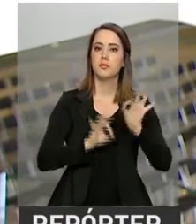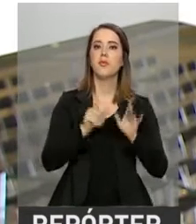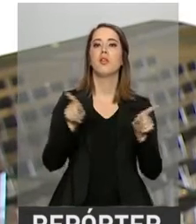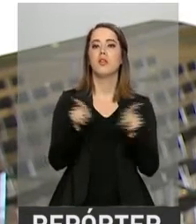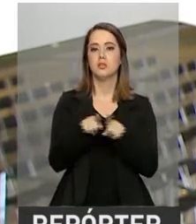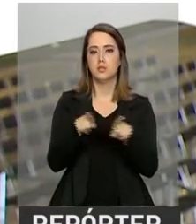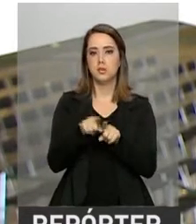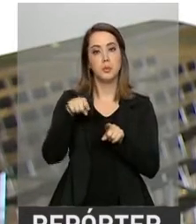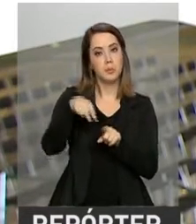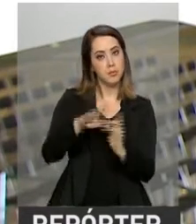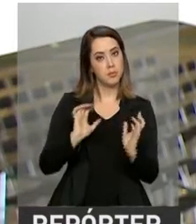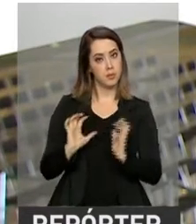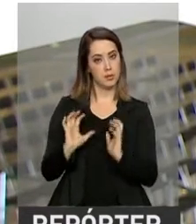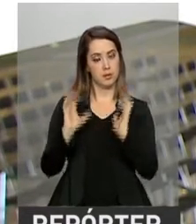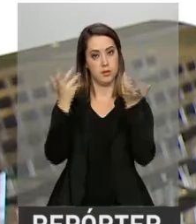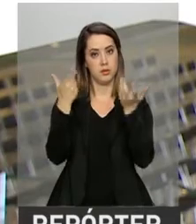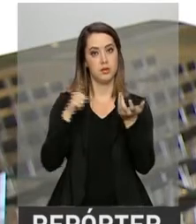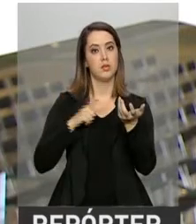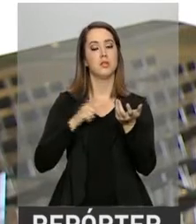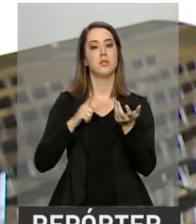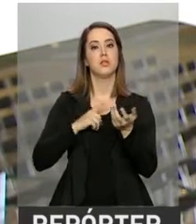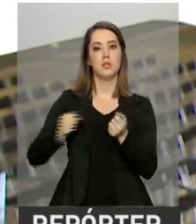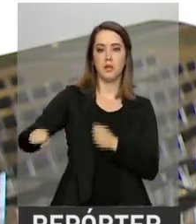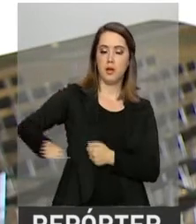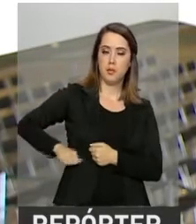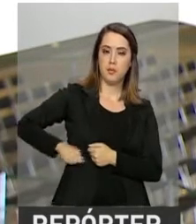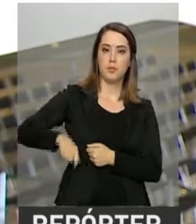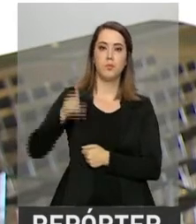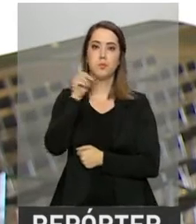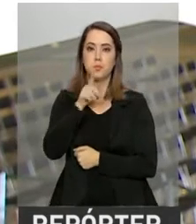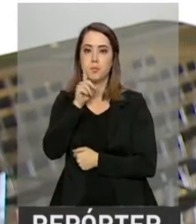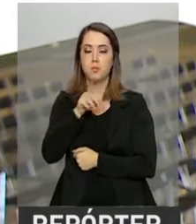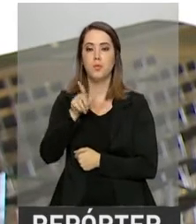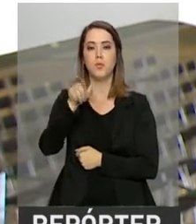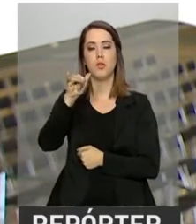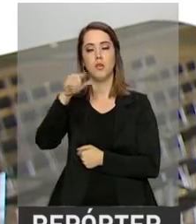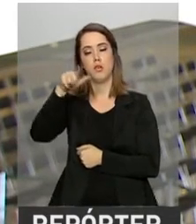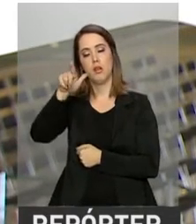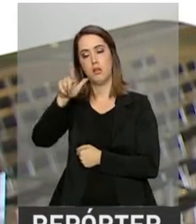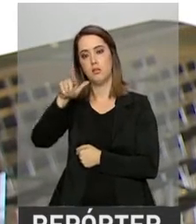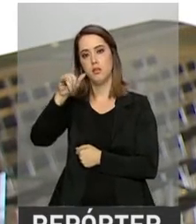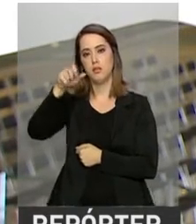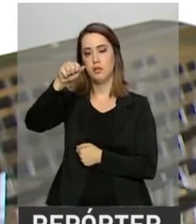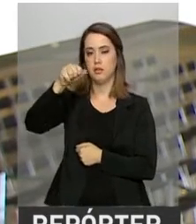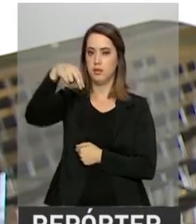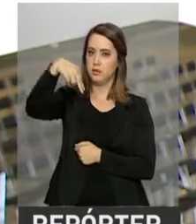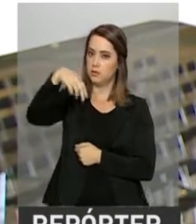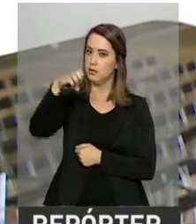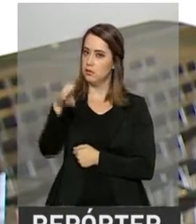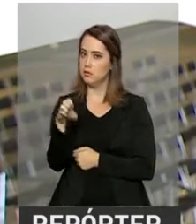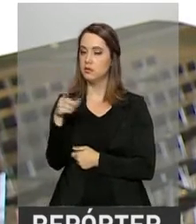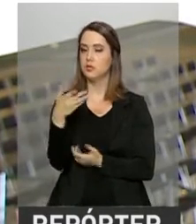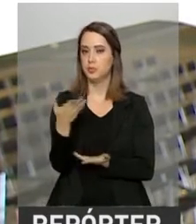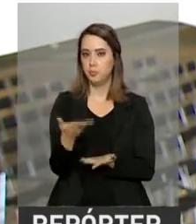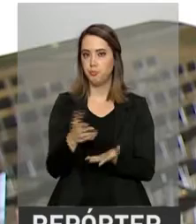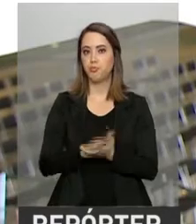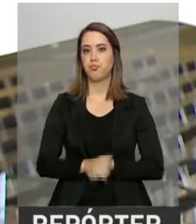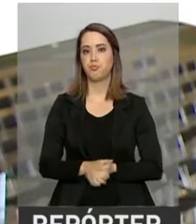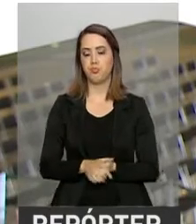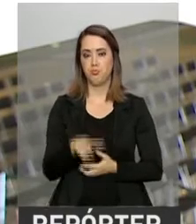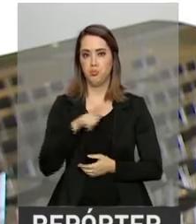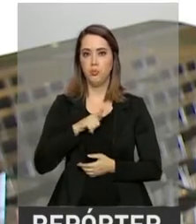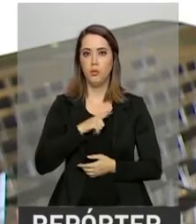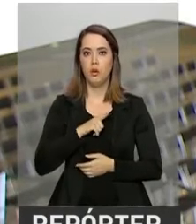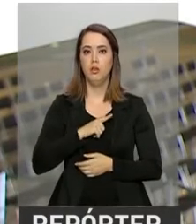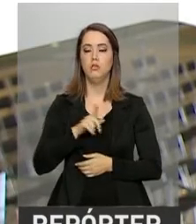dessa cerimônia a embaixadora dos estados unidos no brasil liliane ayalde e além de padronizar o serviço de